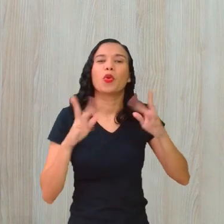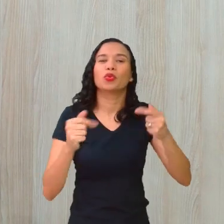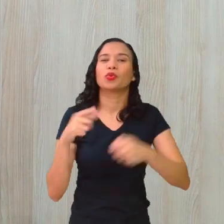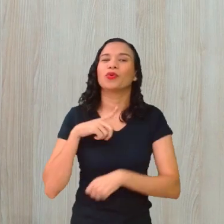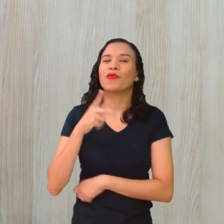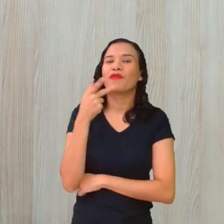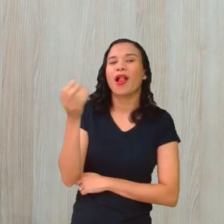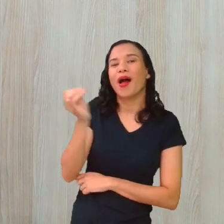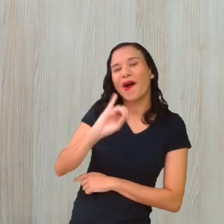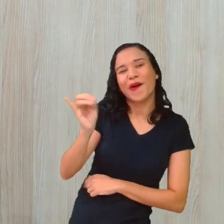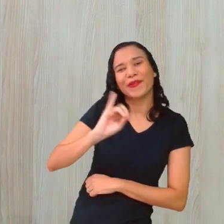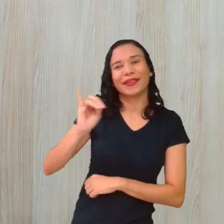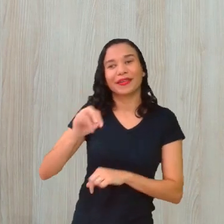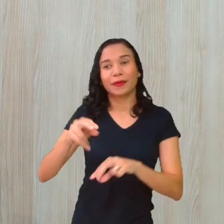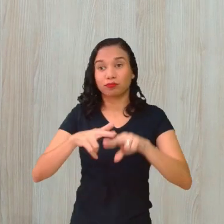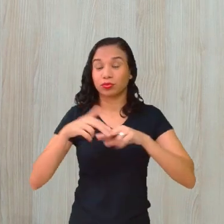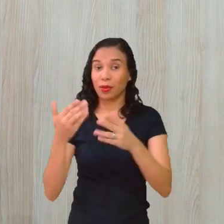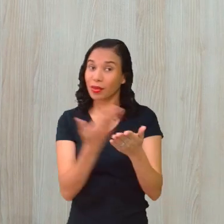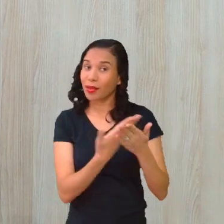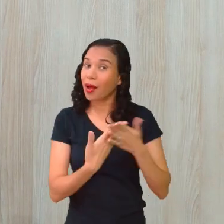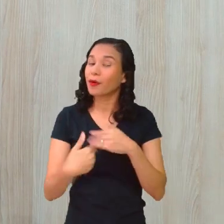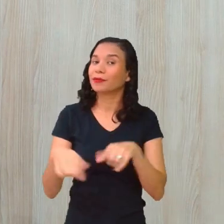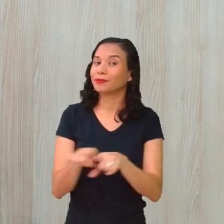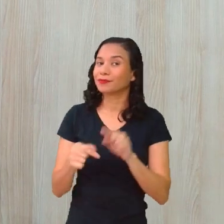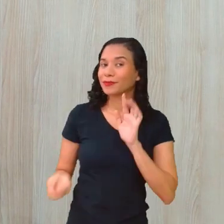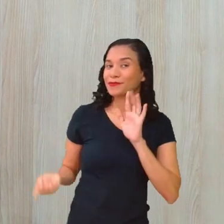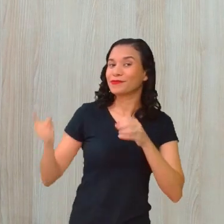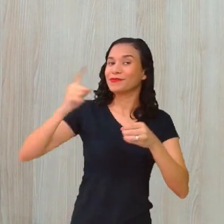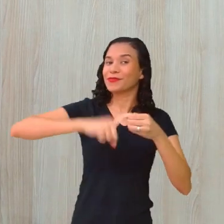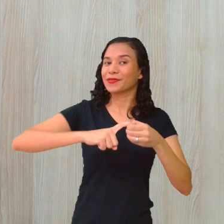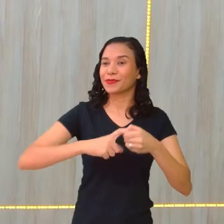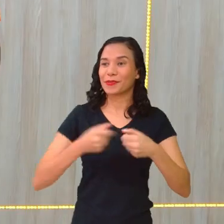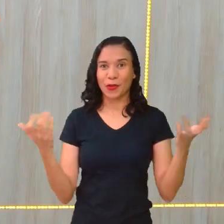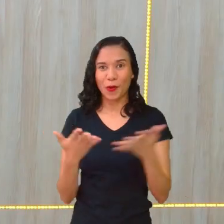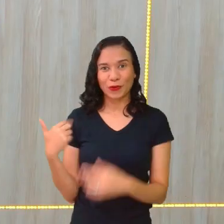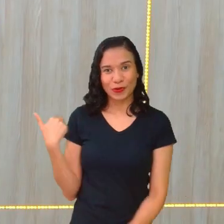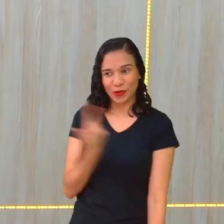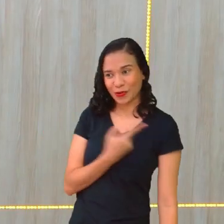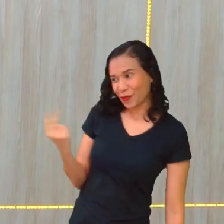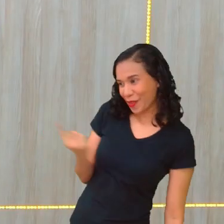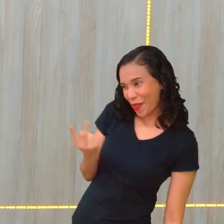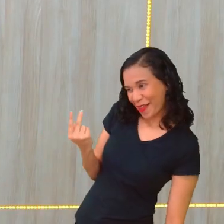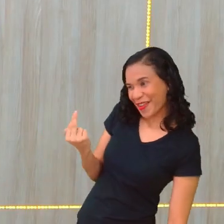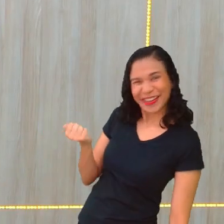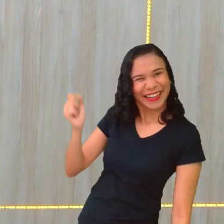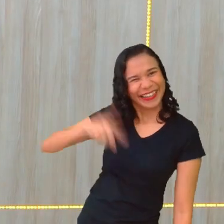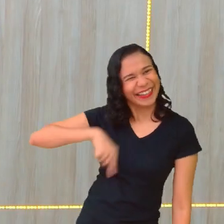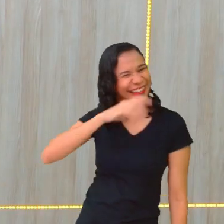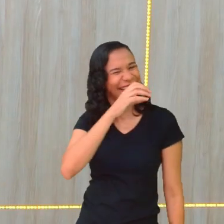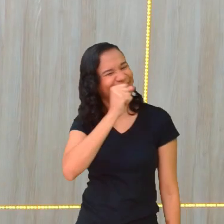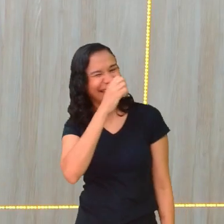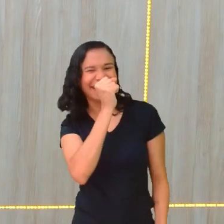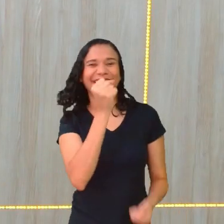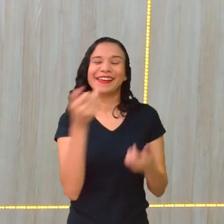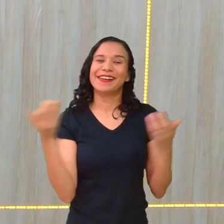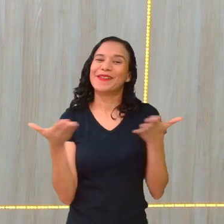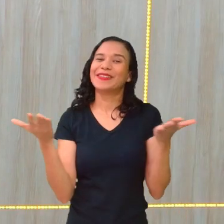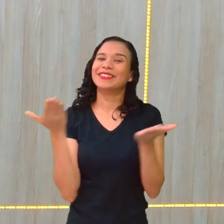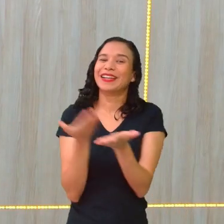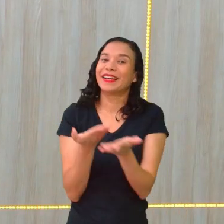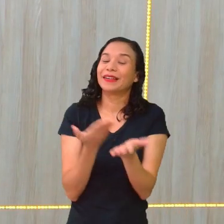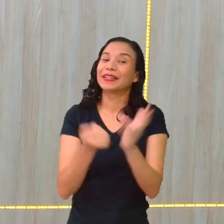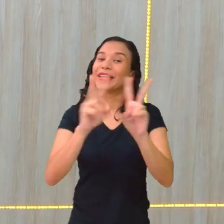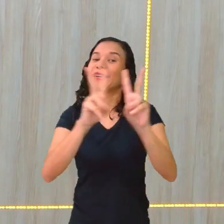dar um oi e no meio da aula eu reapareço. Hoje a gente tá de pá de jarro, né, professora Camille? Com a mesma blusinha. Hoje a nossa aula